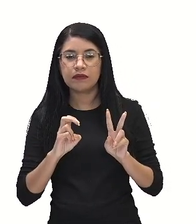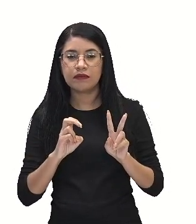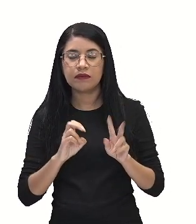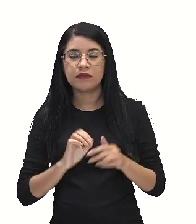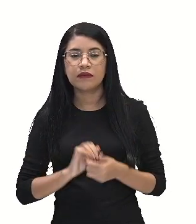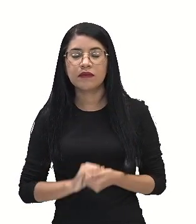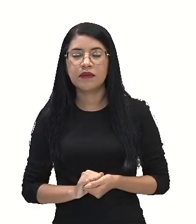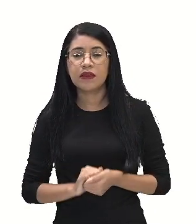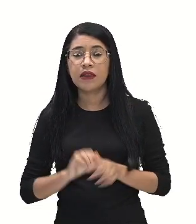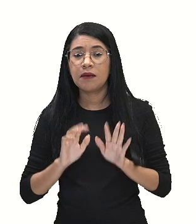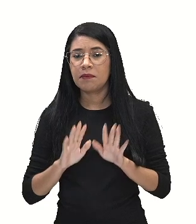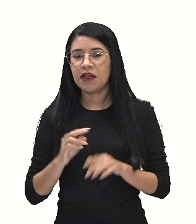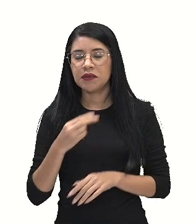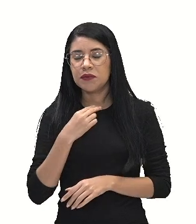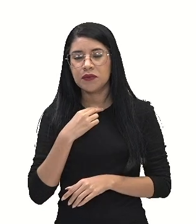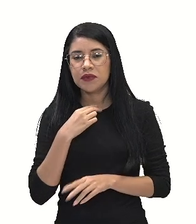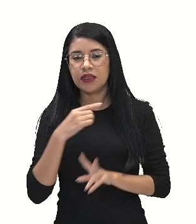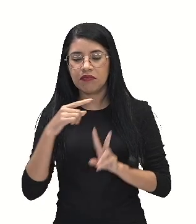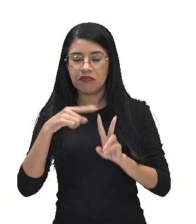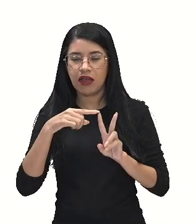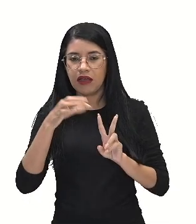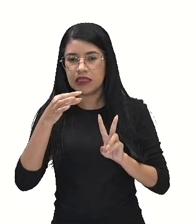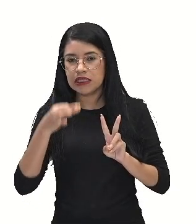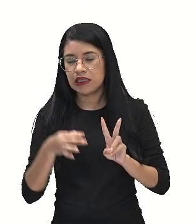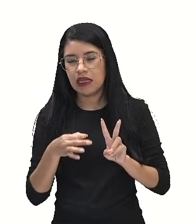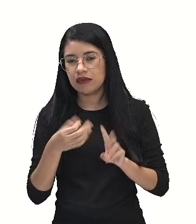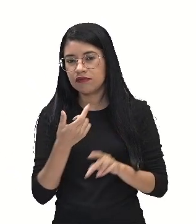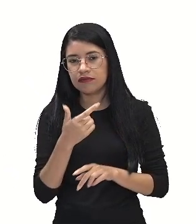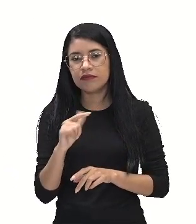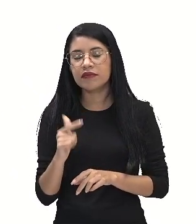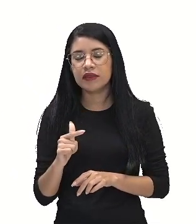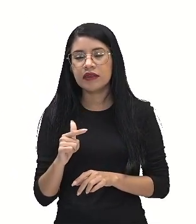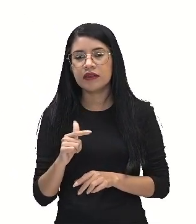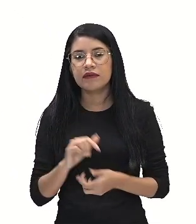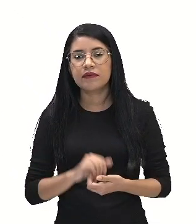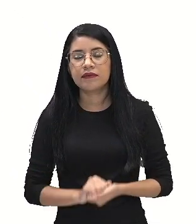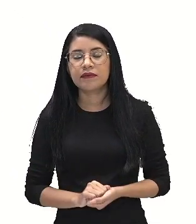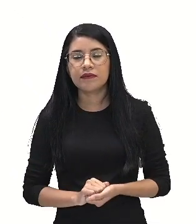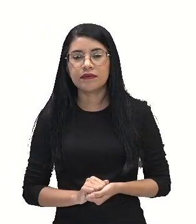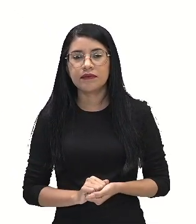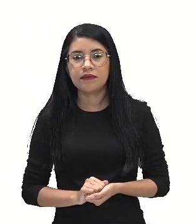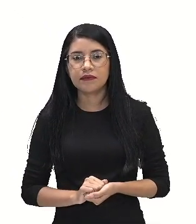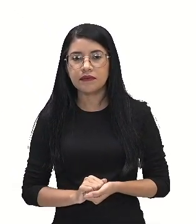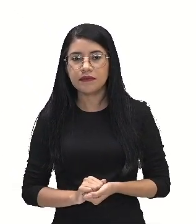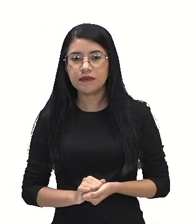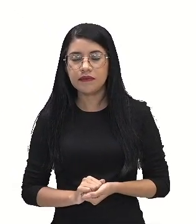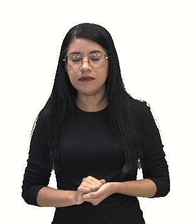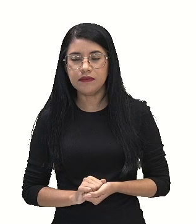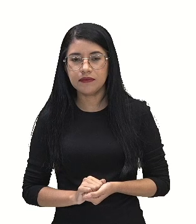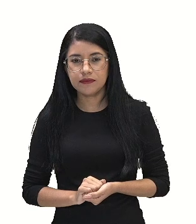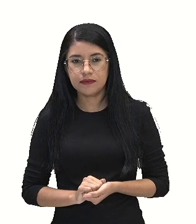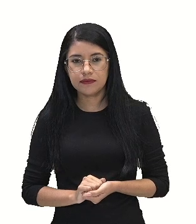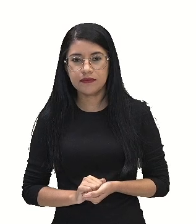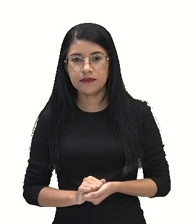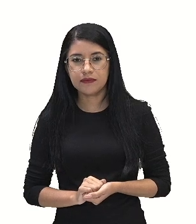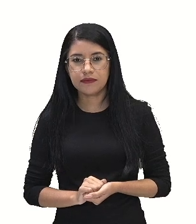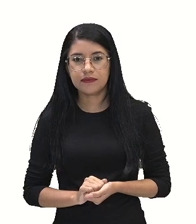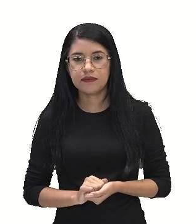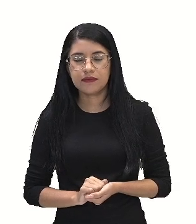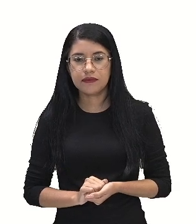que 175 não tem raiz quadrada exata, tá? Porque 175 ele não é um quadrado perfeito. Então, nesse caso,